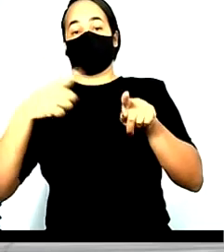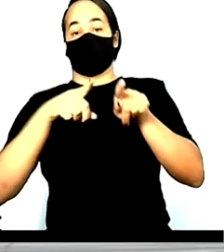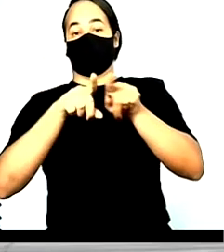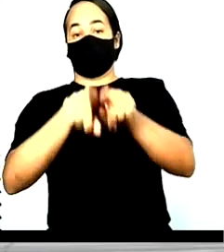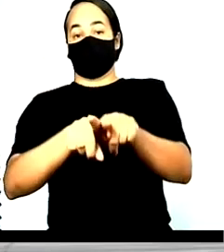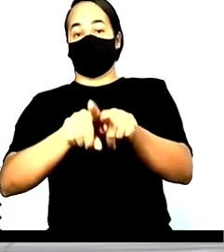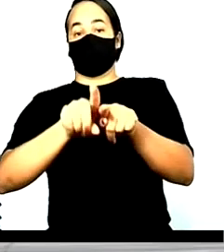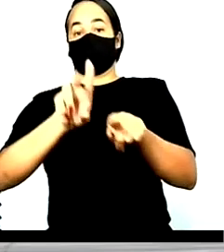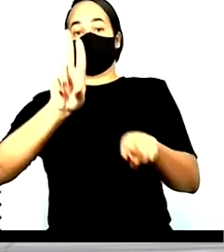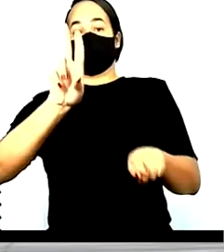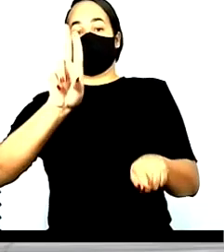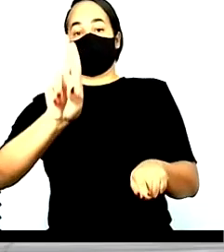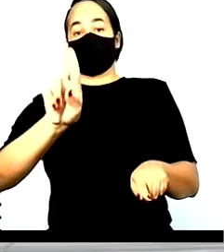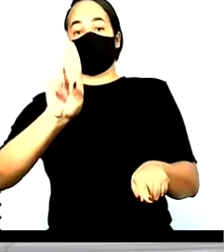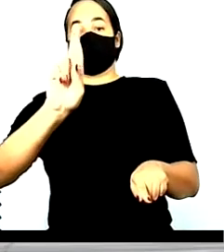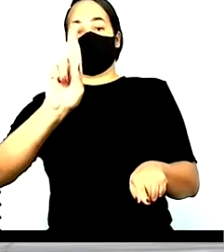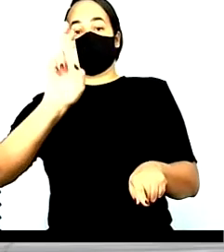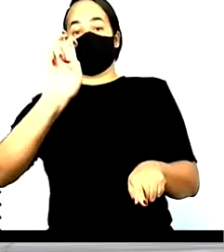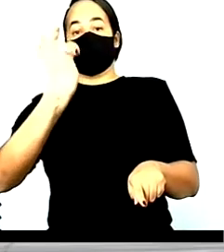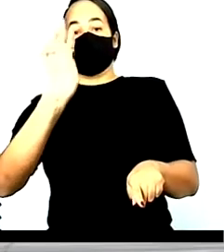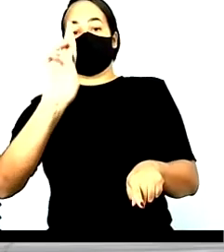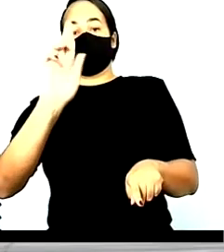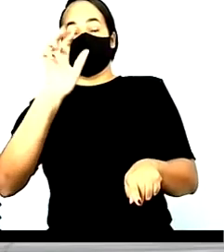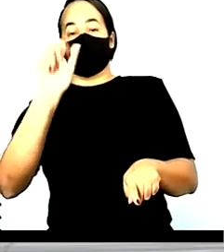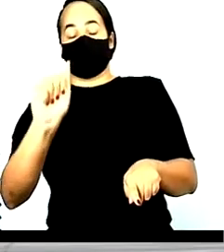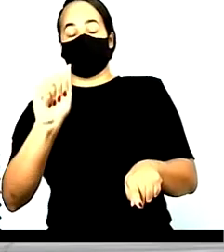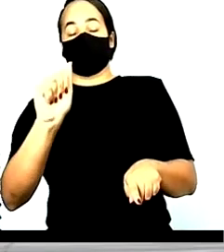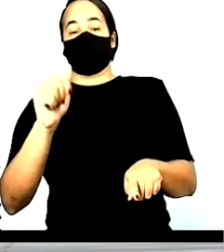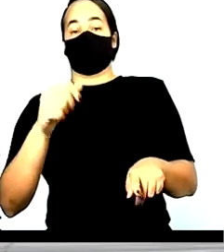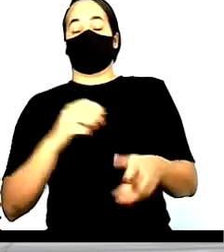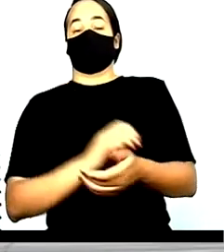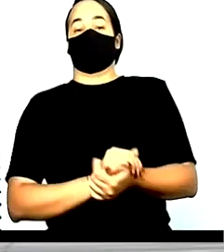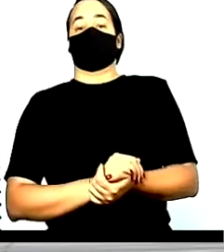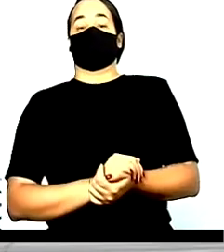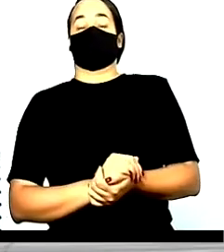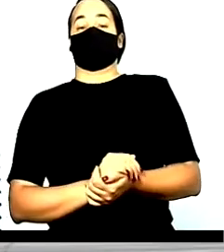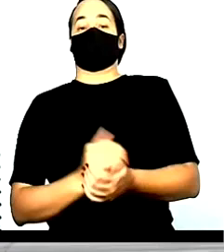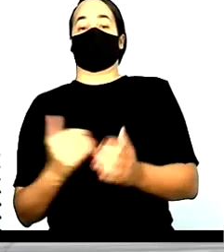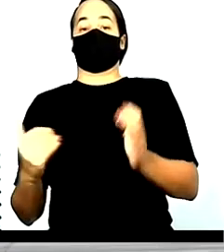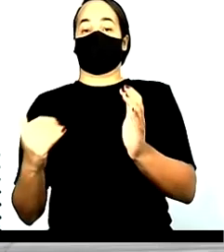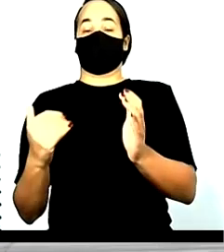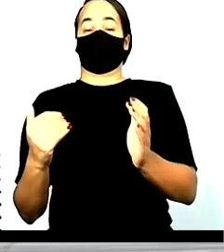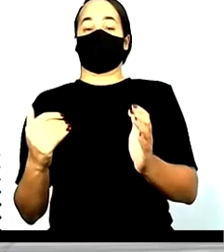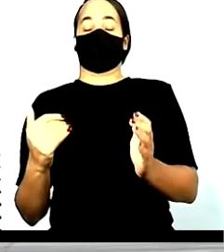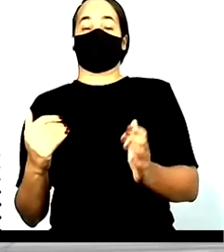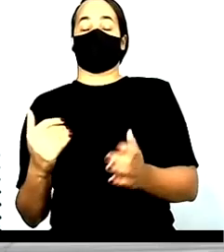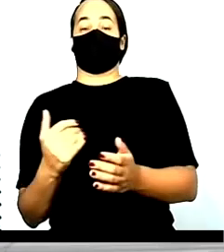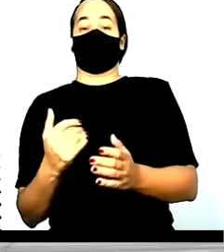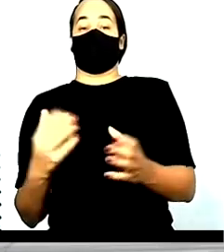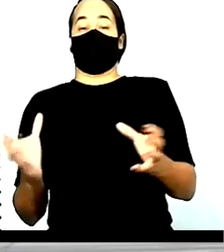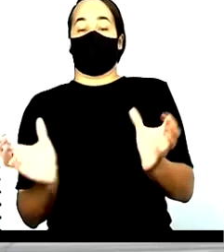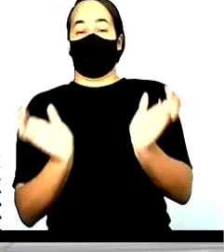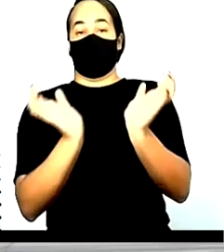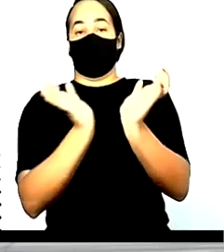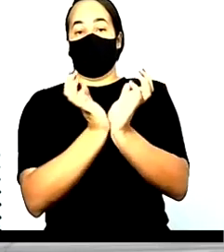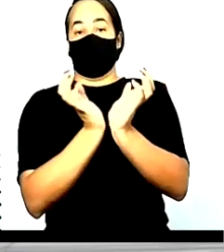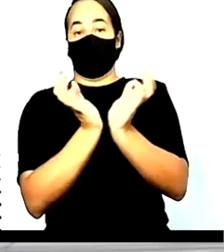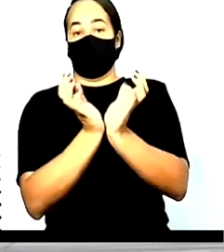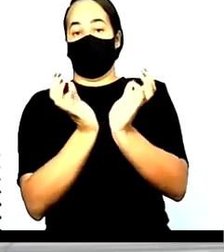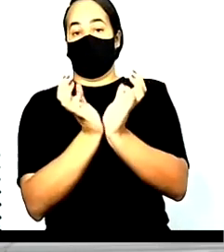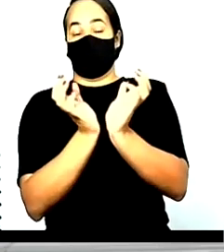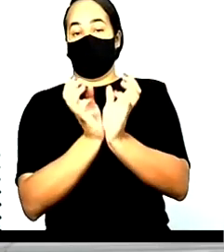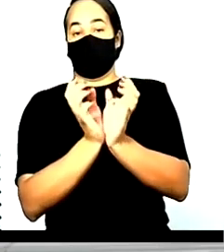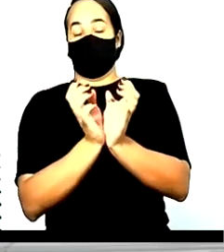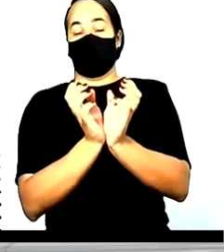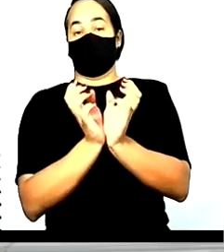vai ser responsável por enviar para o final do pênis, que é onde vai ser ejaculado, certo? O conjunto dos espermatozoides, que é o